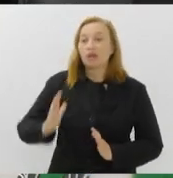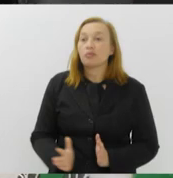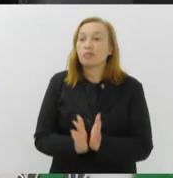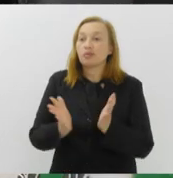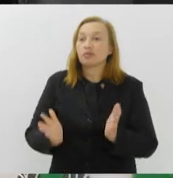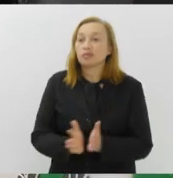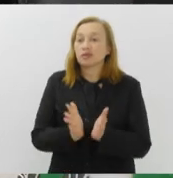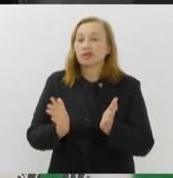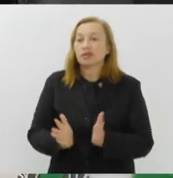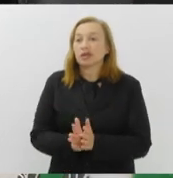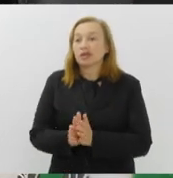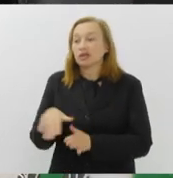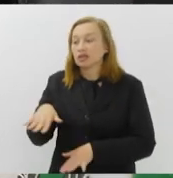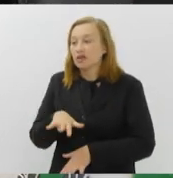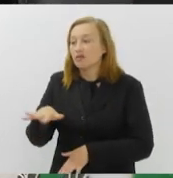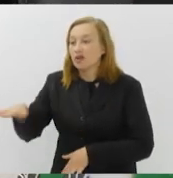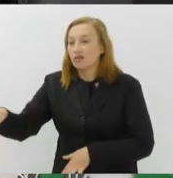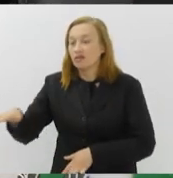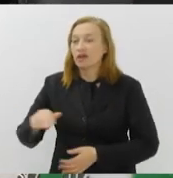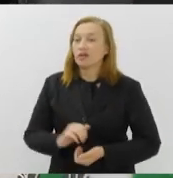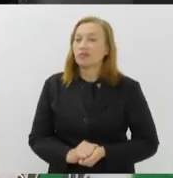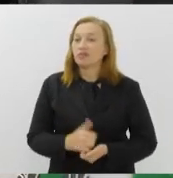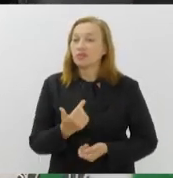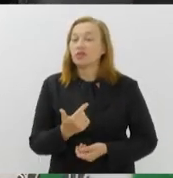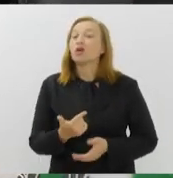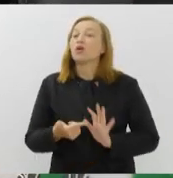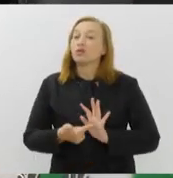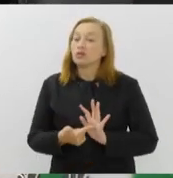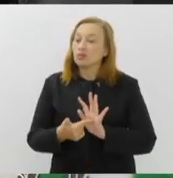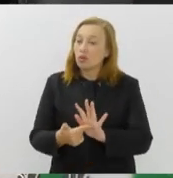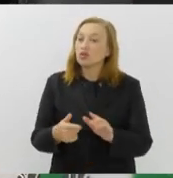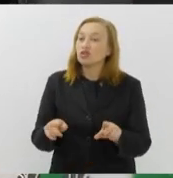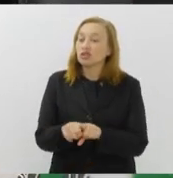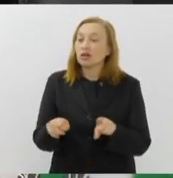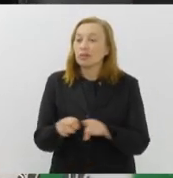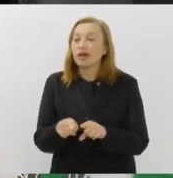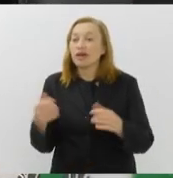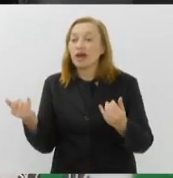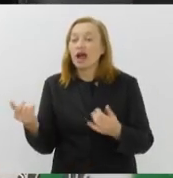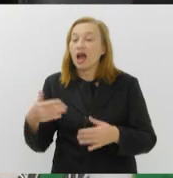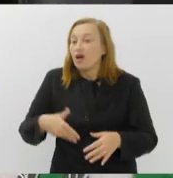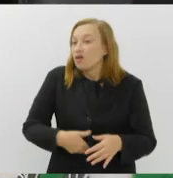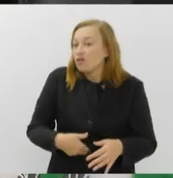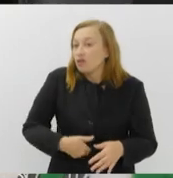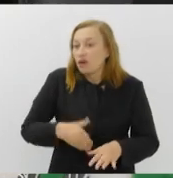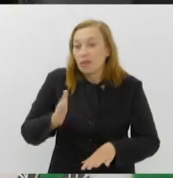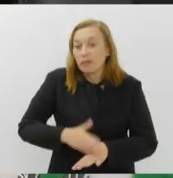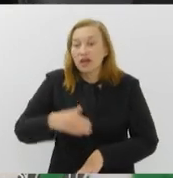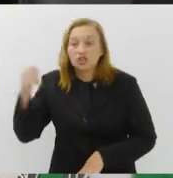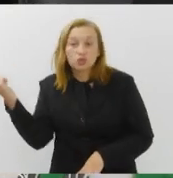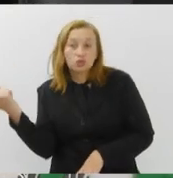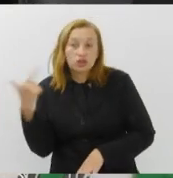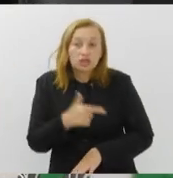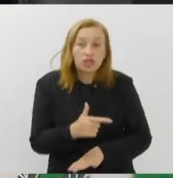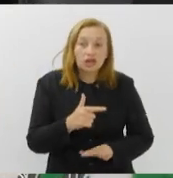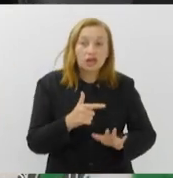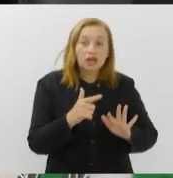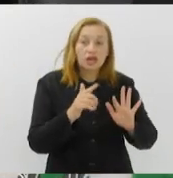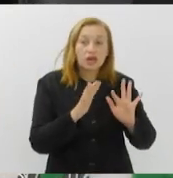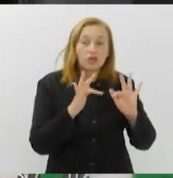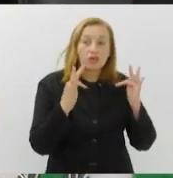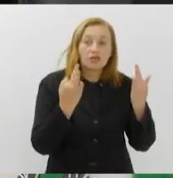periferia. Então, não à toa, os dados também mostram que a fome é maior nos lares chefiados por